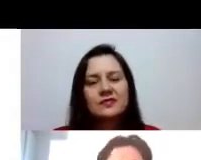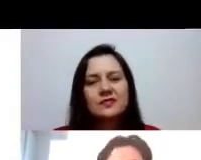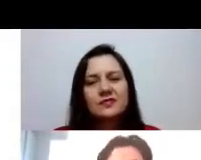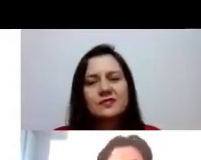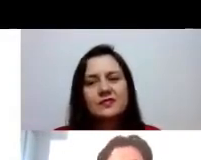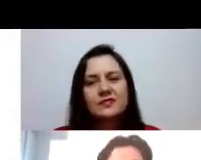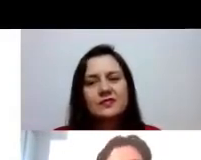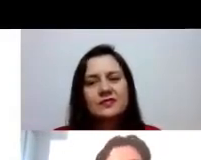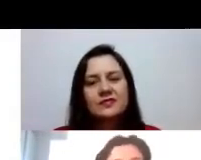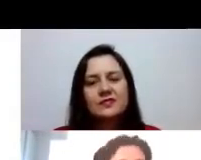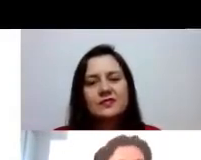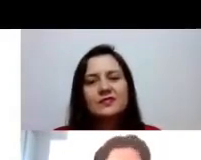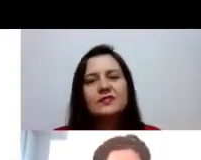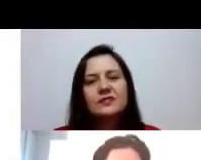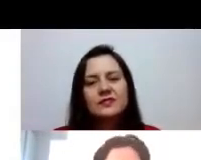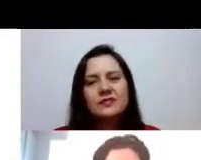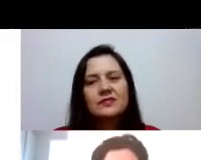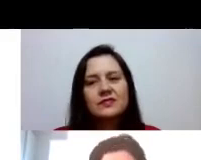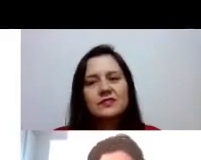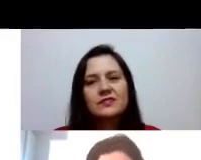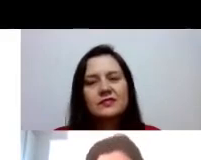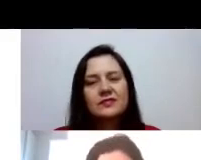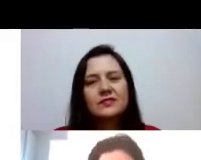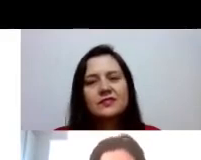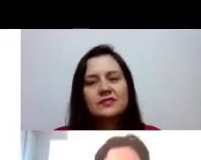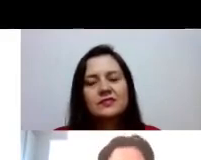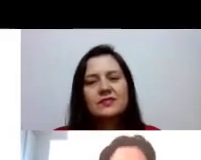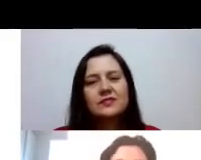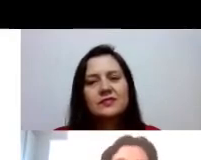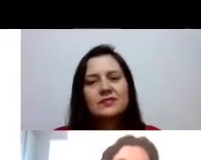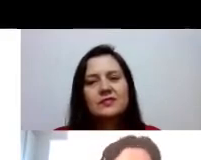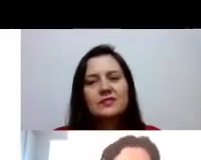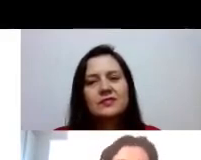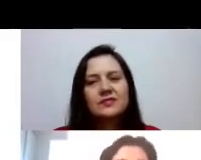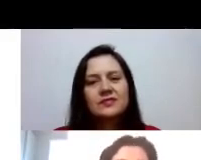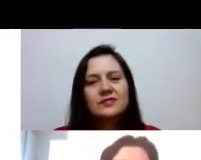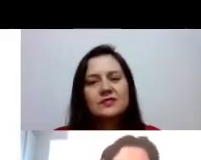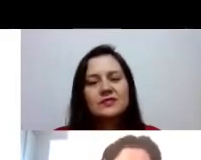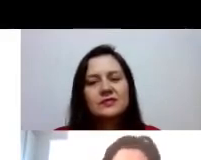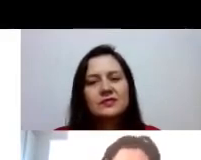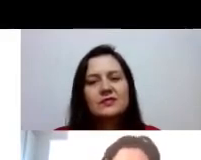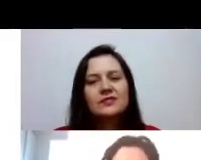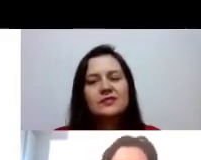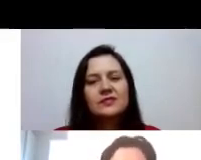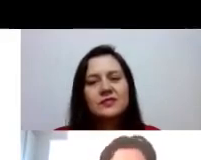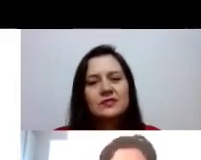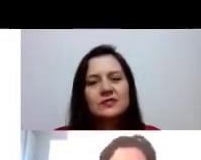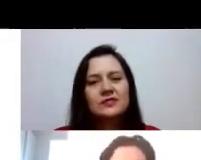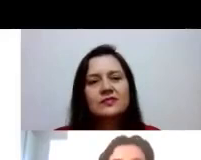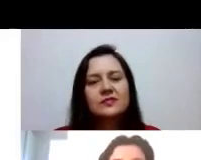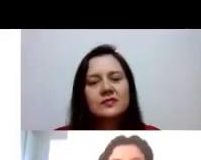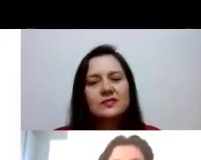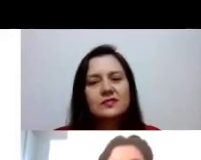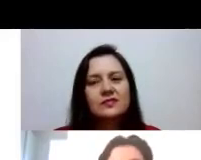somos fiscalizados por um Tribunal de Contas do Estado, no nosso caso é o R3, lá de Araraquara, que nos fiscaliza,